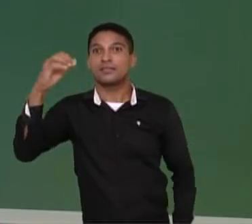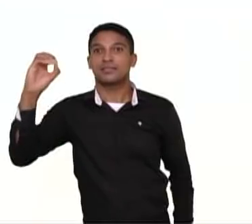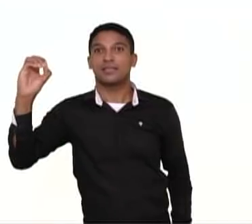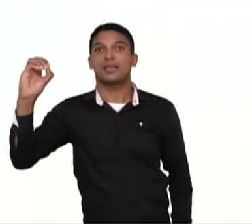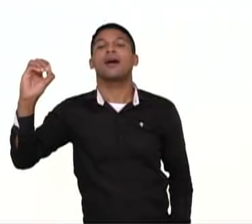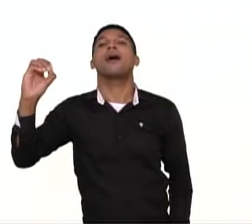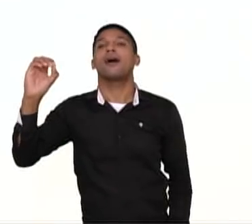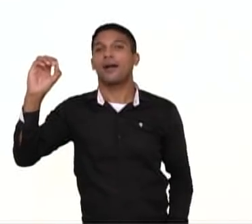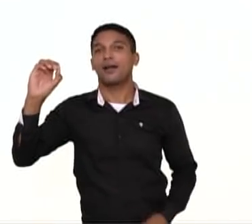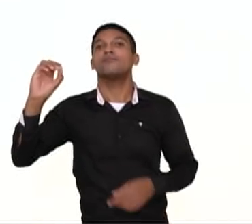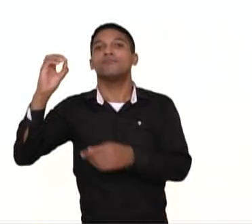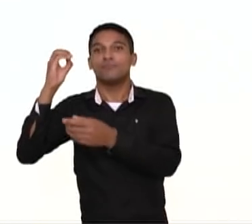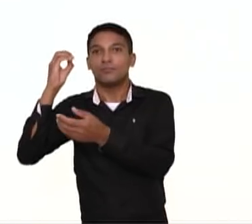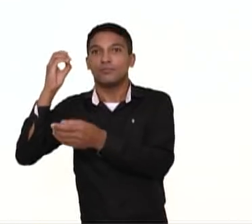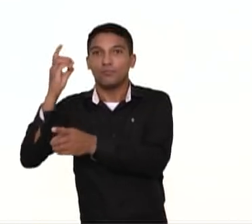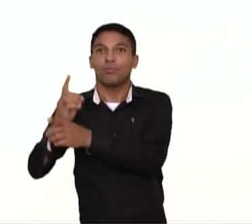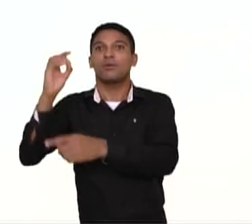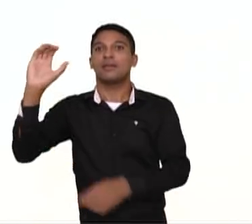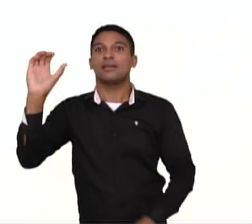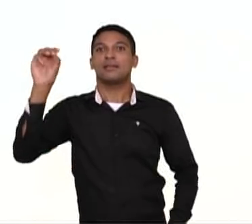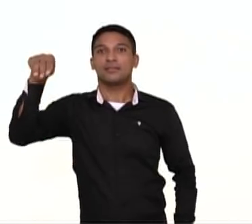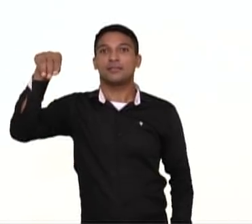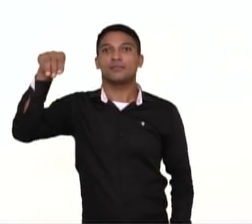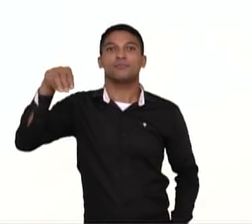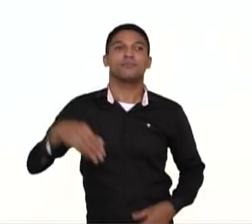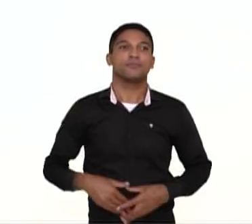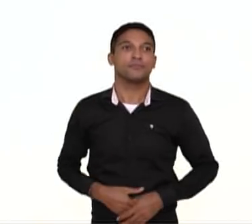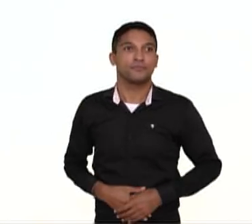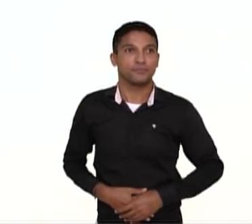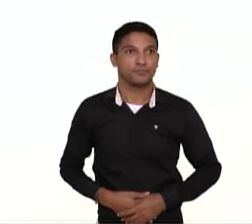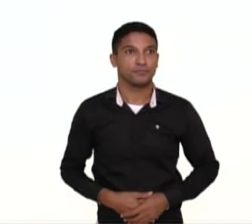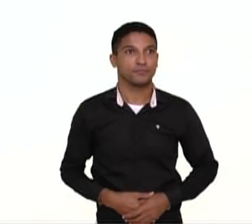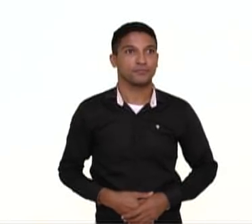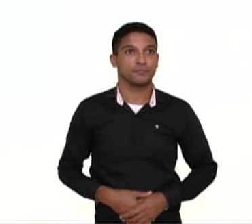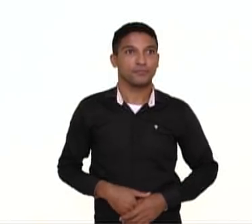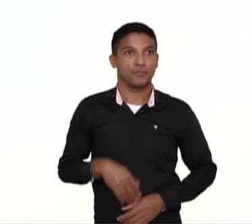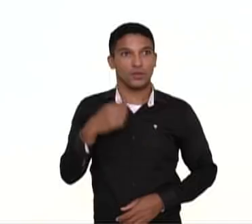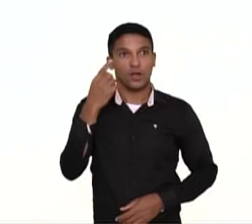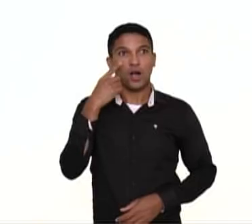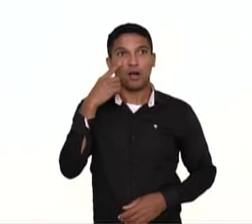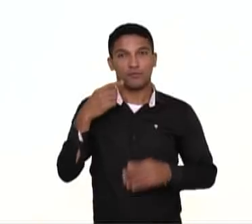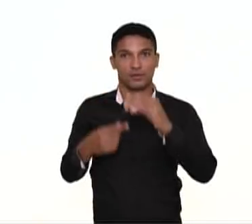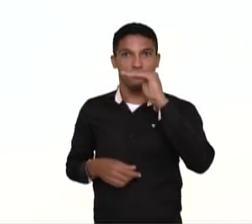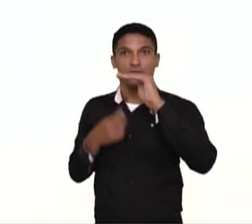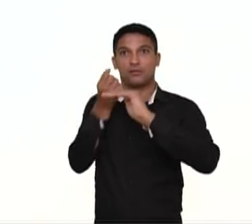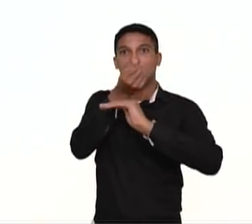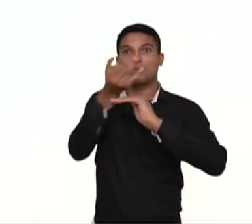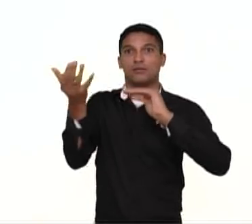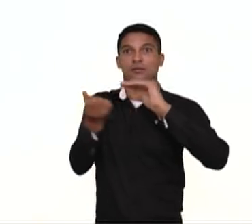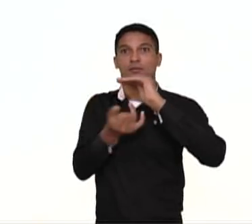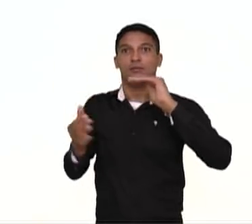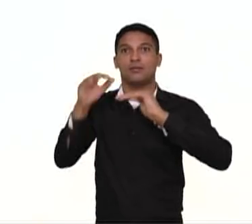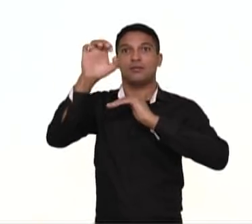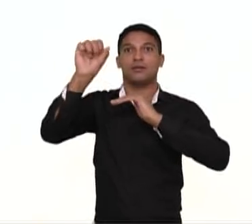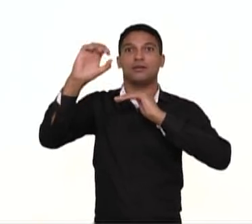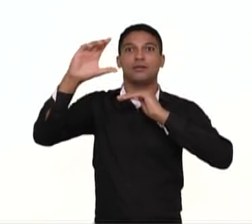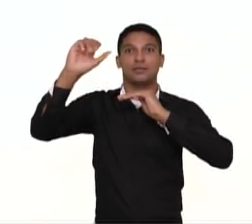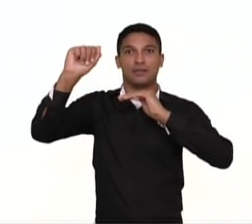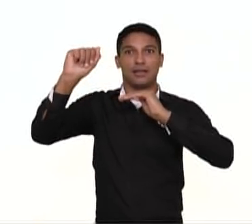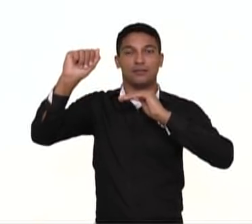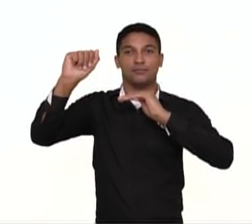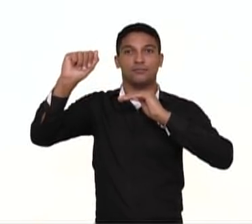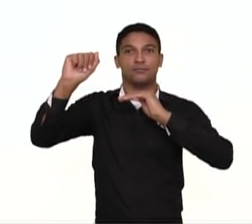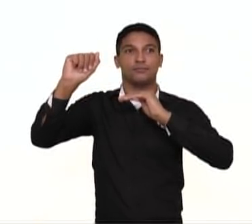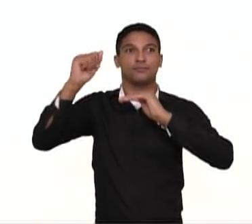Escala, medida no desenho, dividido pela medida real. No desenho, eu tenho 6